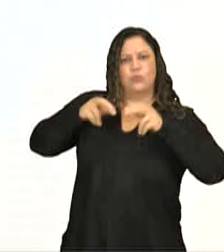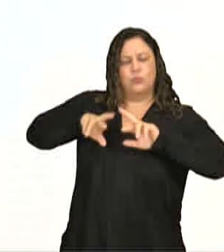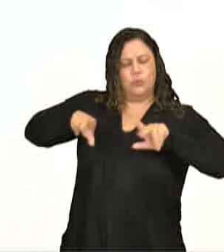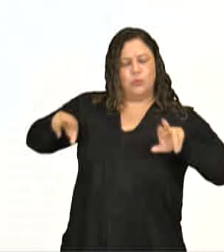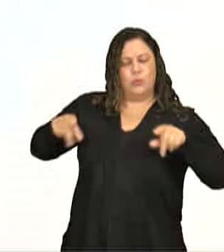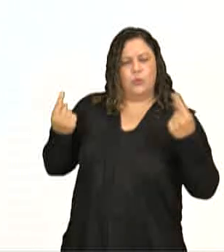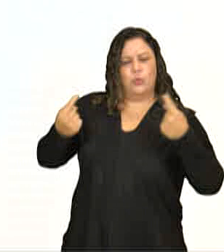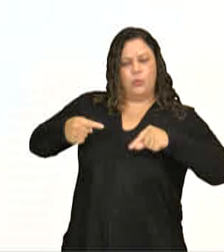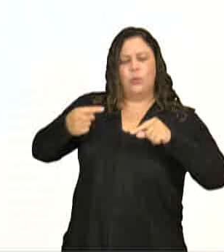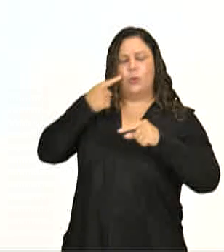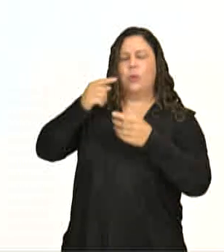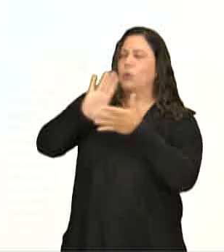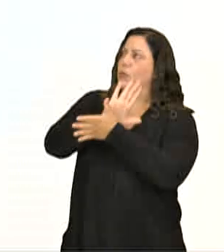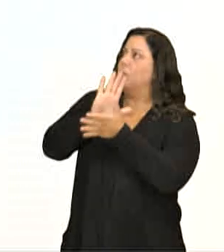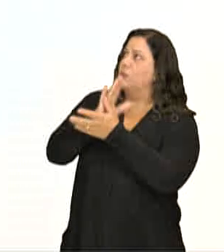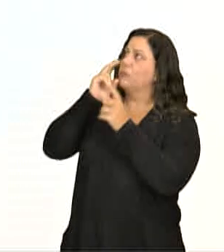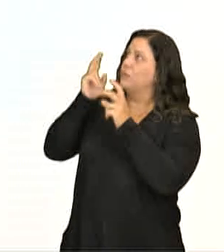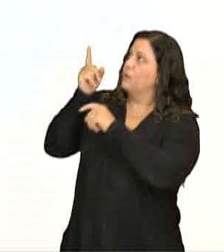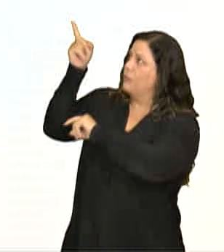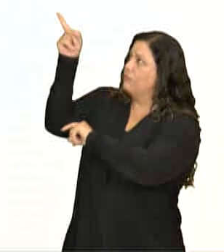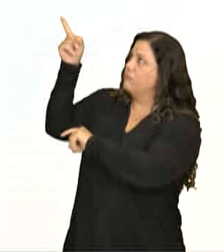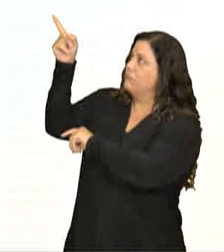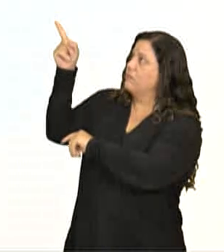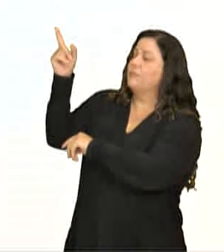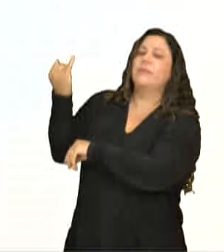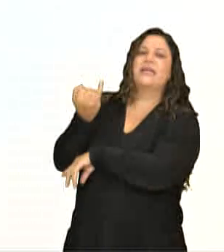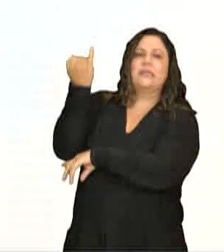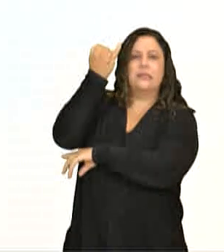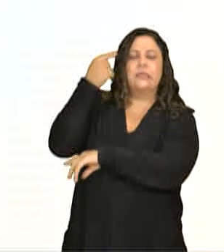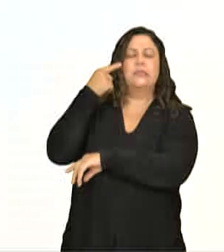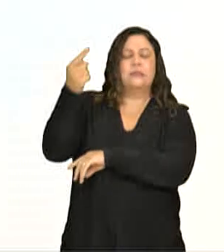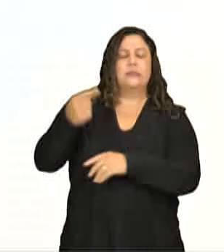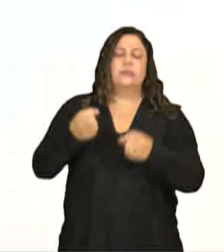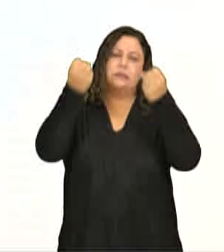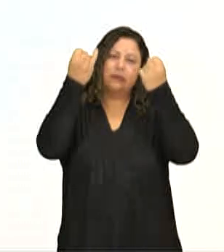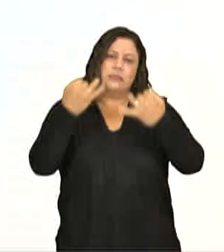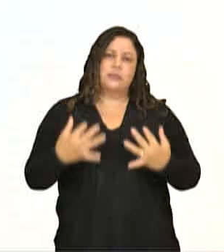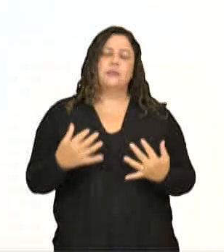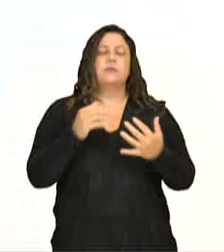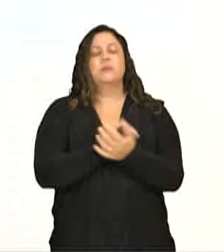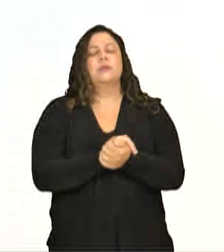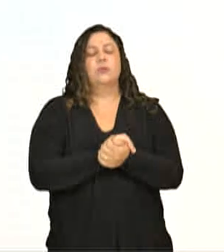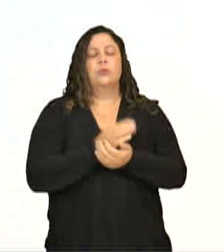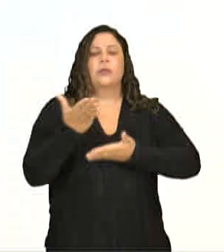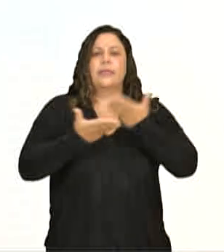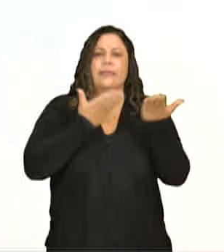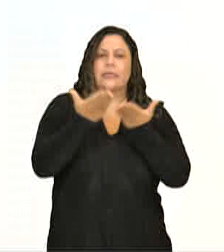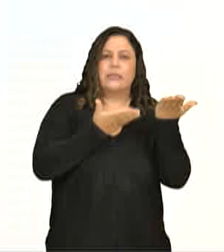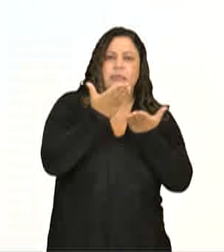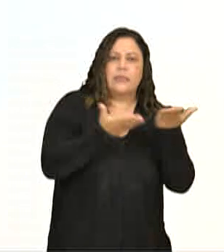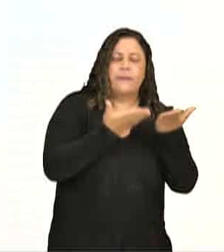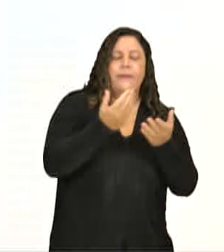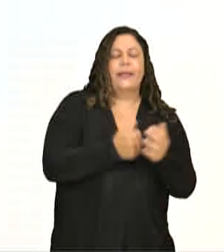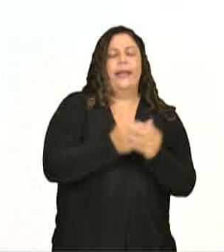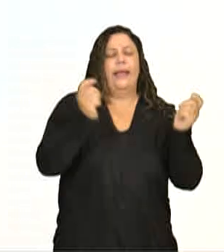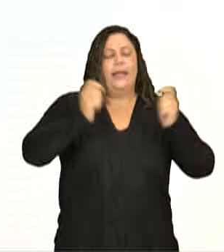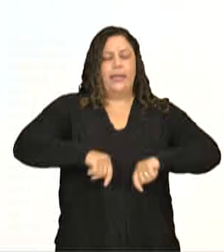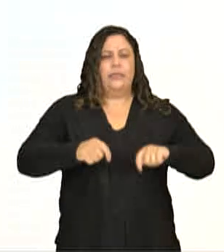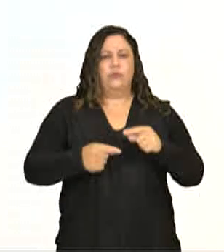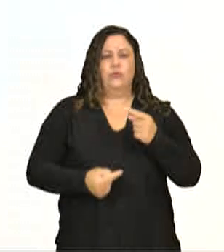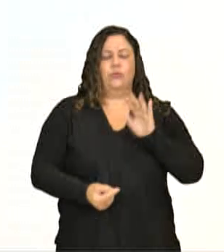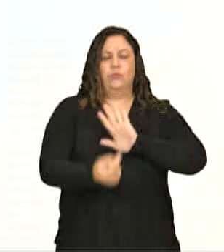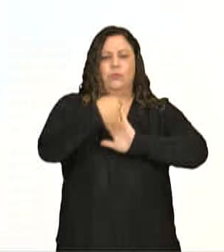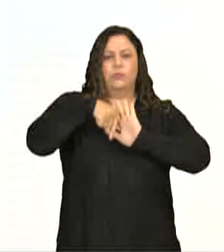que a gente vai ver ali, que é a fagocitose, E diz assim na reportagem, tratamentos que exploram o sistema imunológico